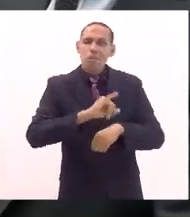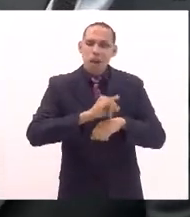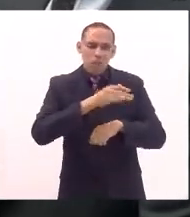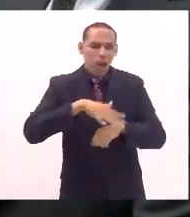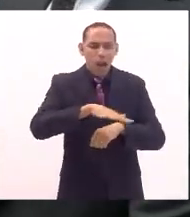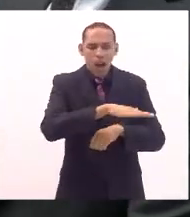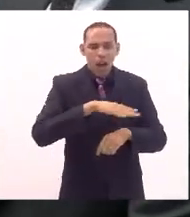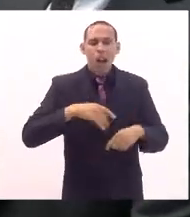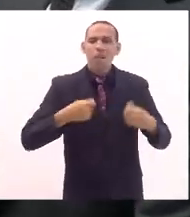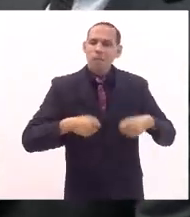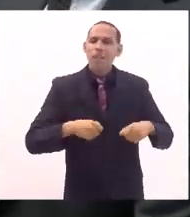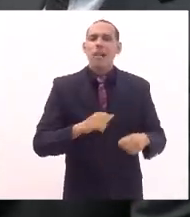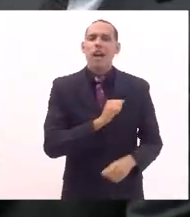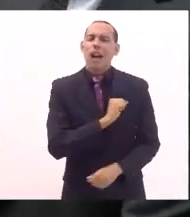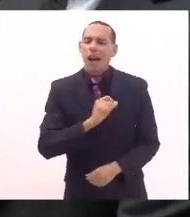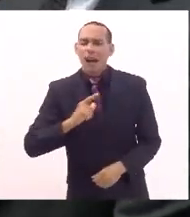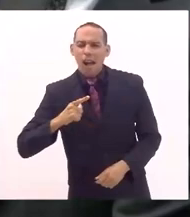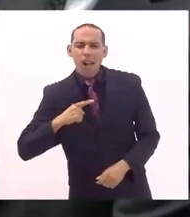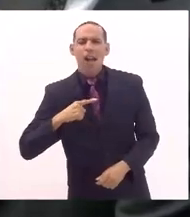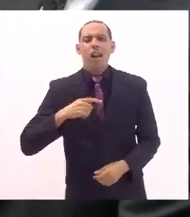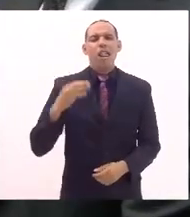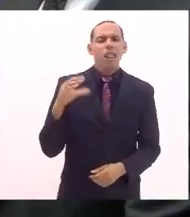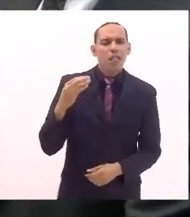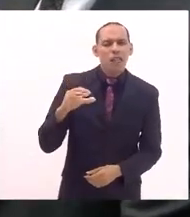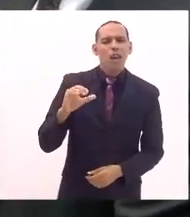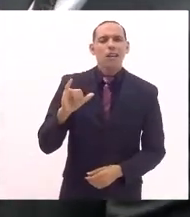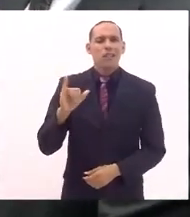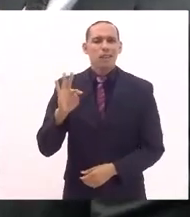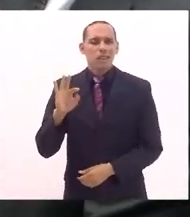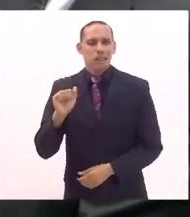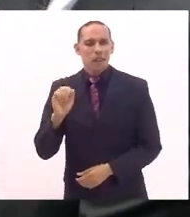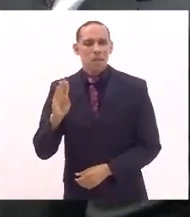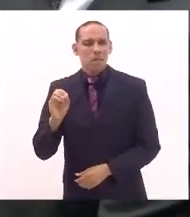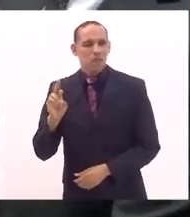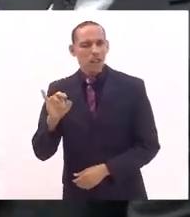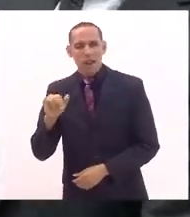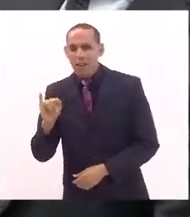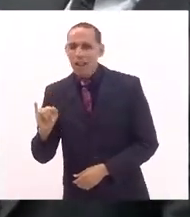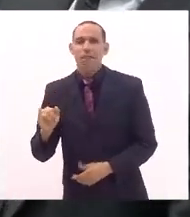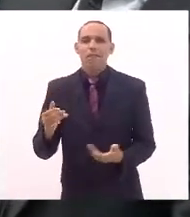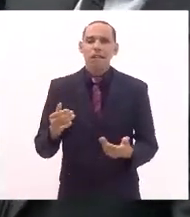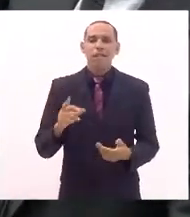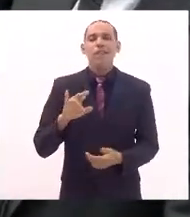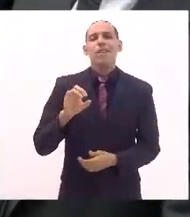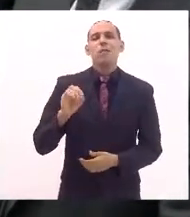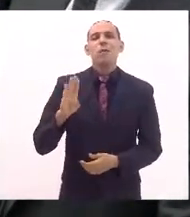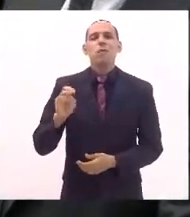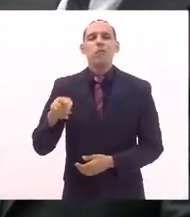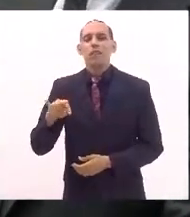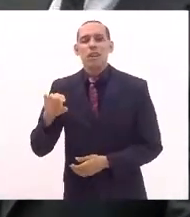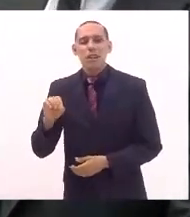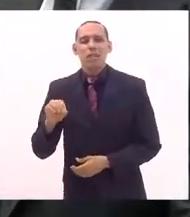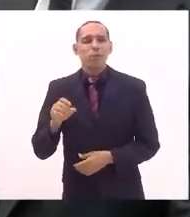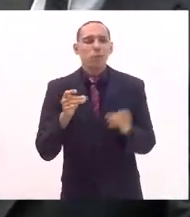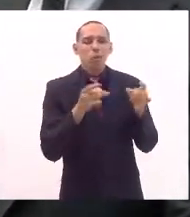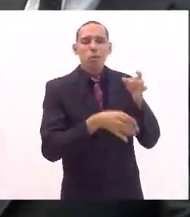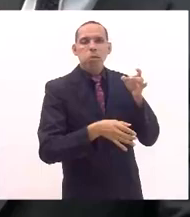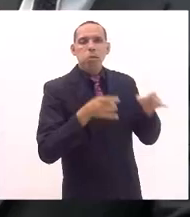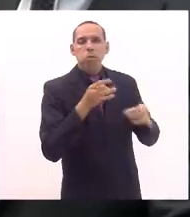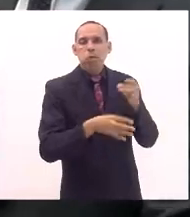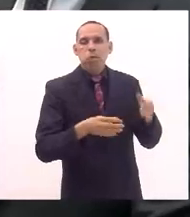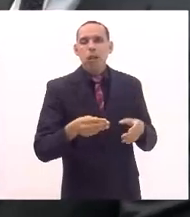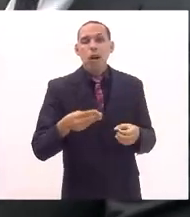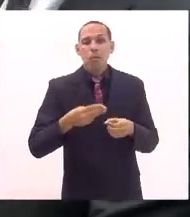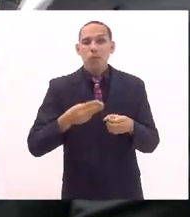atenderia São Gonçalo Niterói Itaboraí Rio Bonito toda a região lá abandonada no segundo maior município